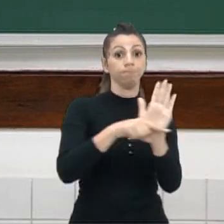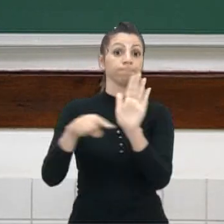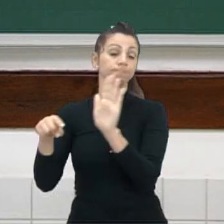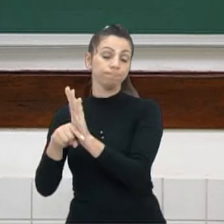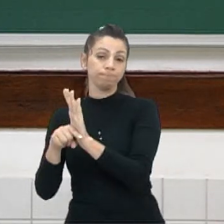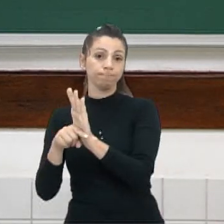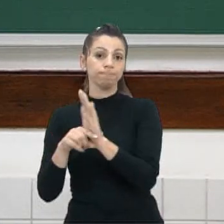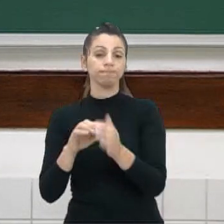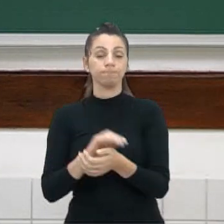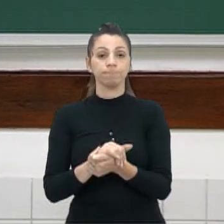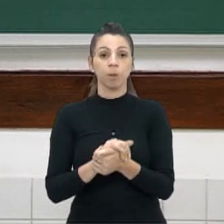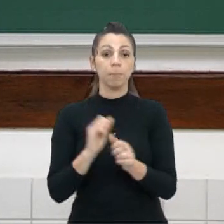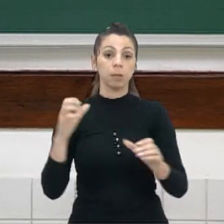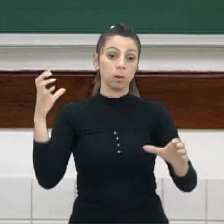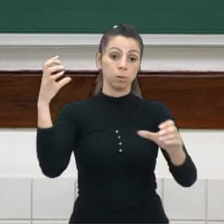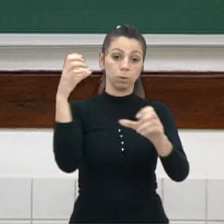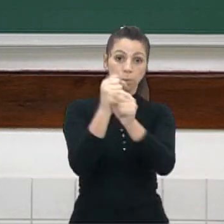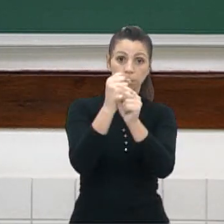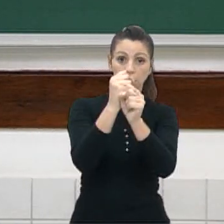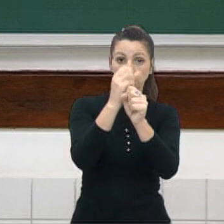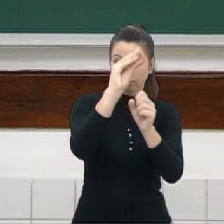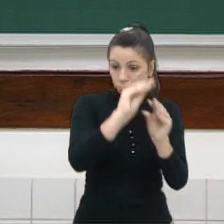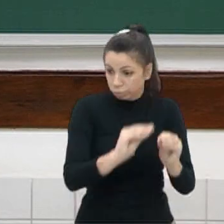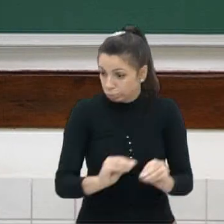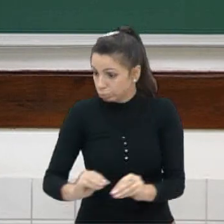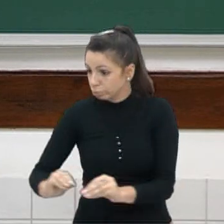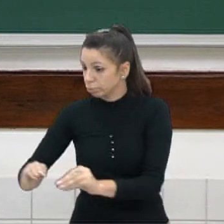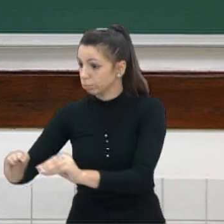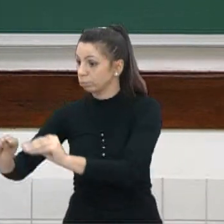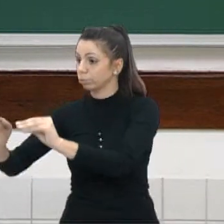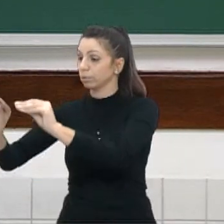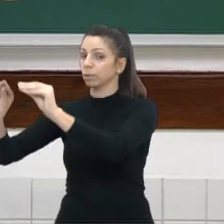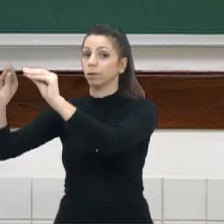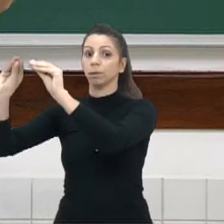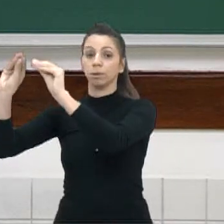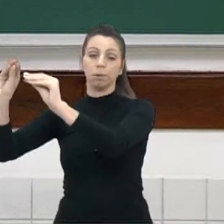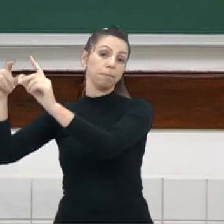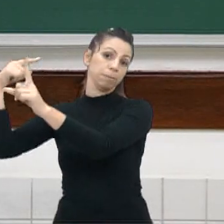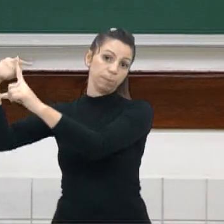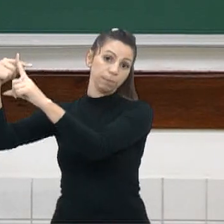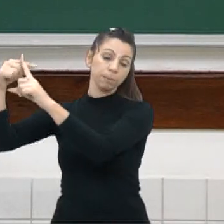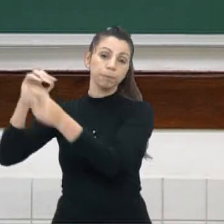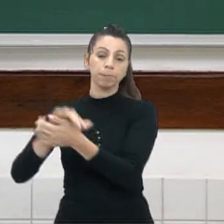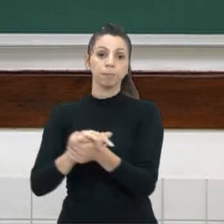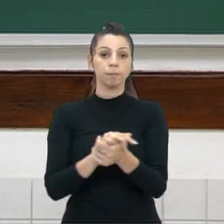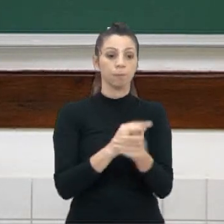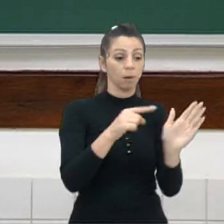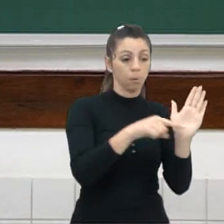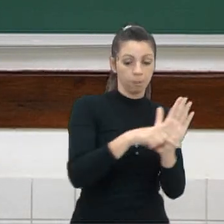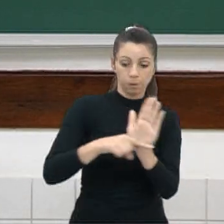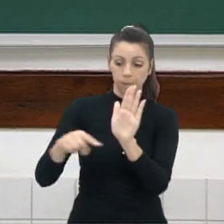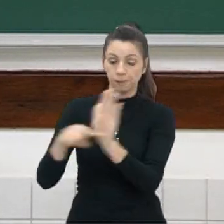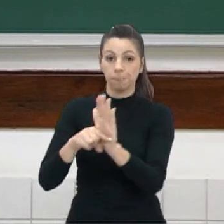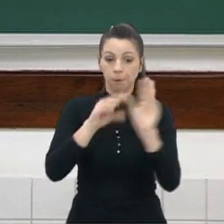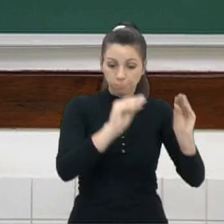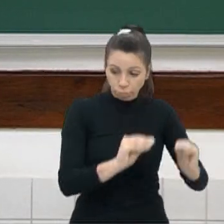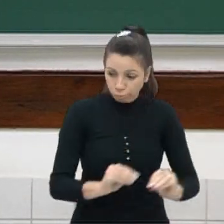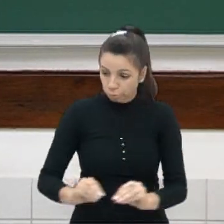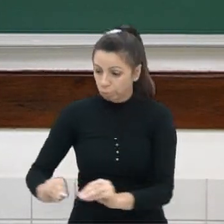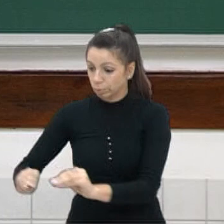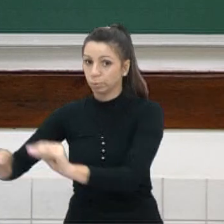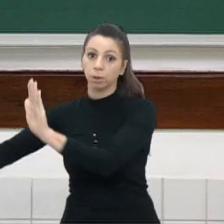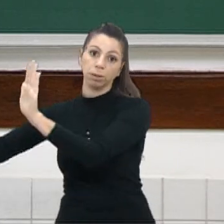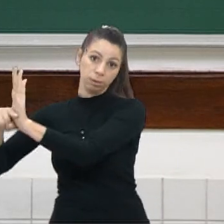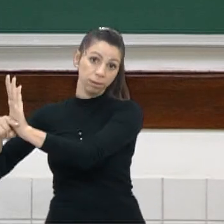valores e vai repetir o sinal. Então, 2 positivos vai gerar um resultado positivo. 2 negativos vai gerar um resultado